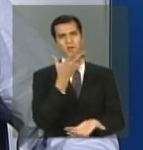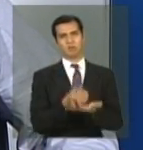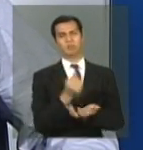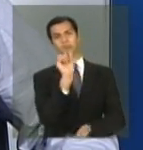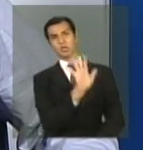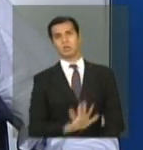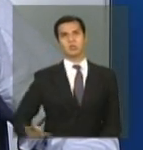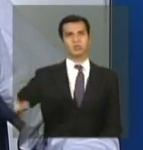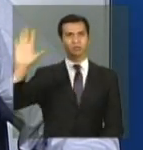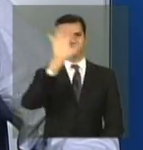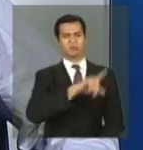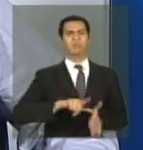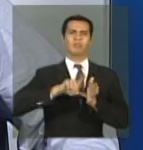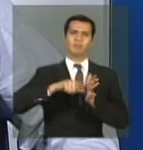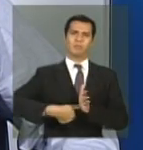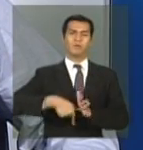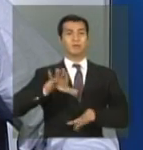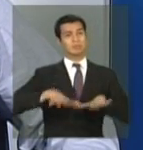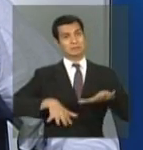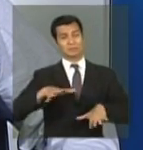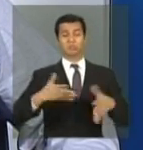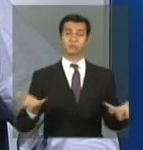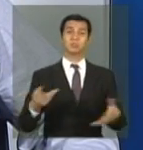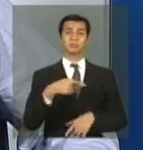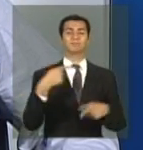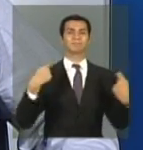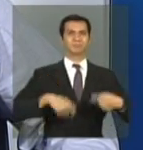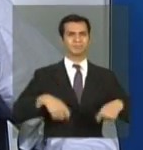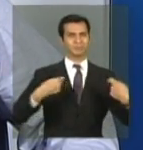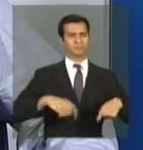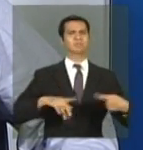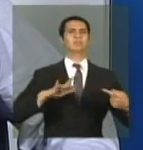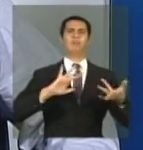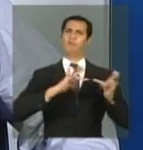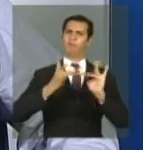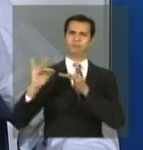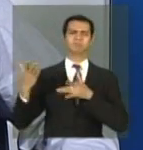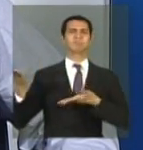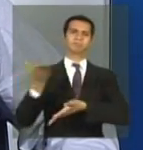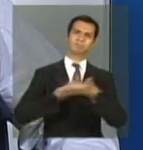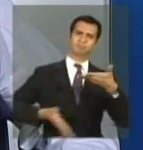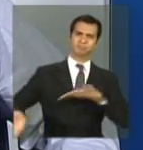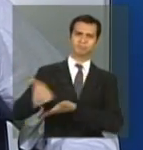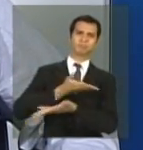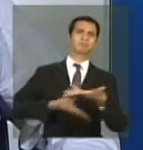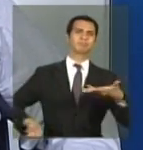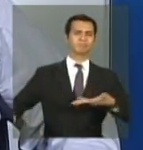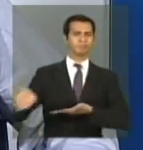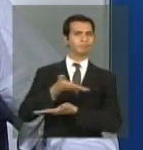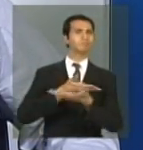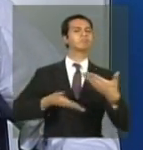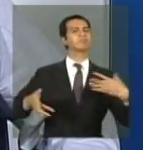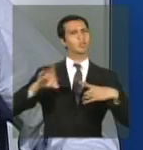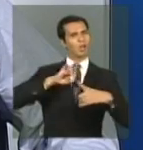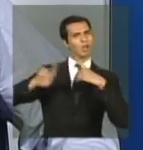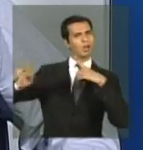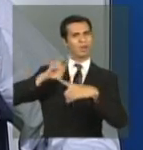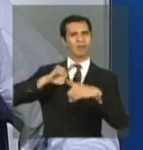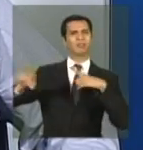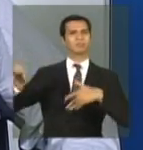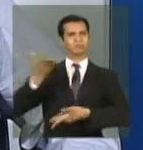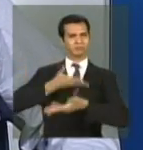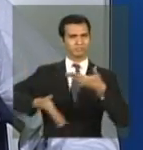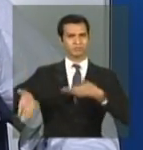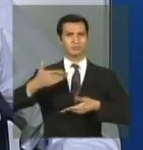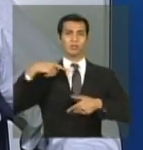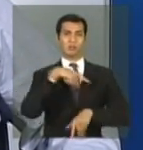nacional, né, que demora um pouco mais, né, que haja essa boa parceria e esse efetivo diálogo entre a